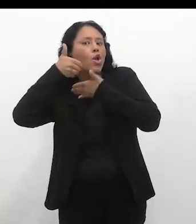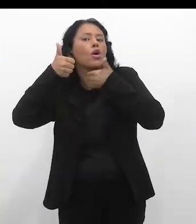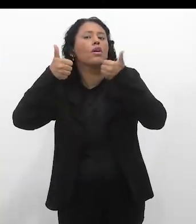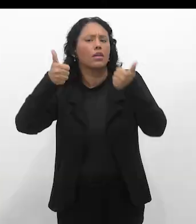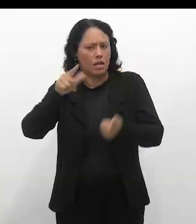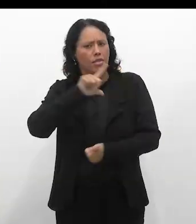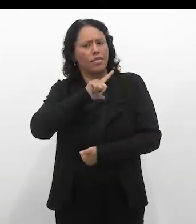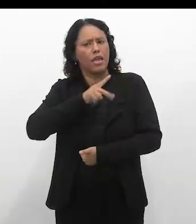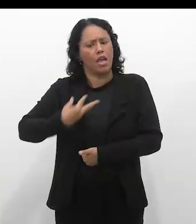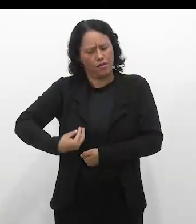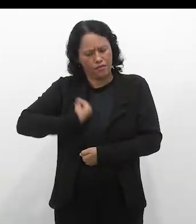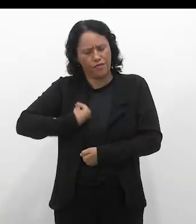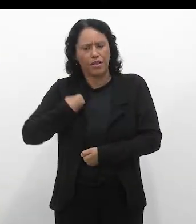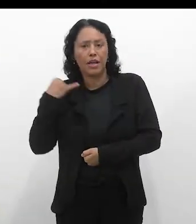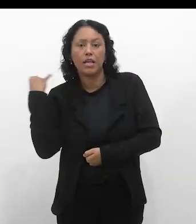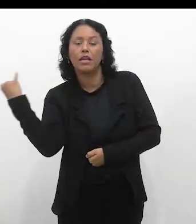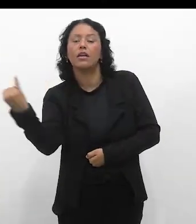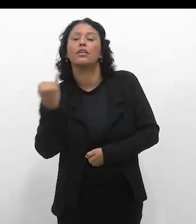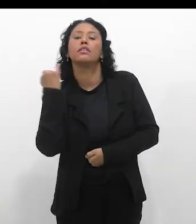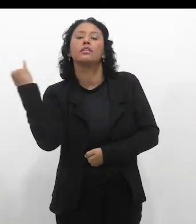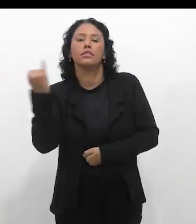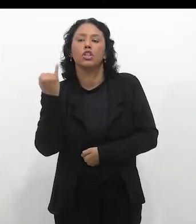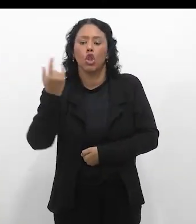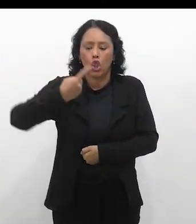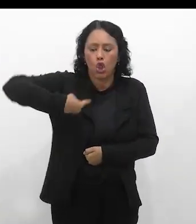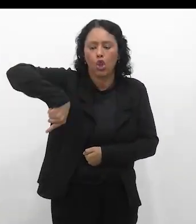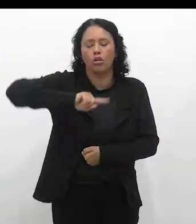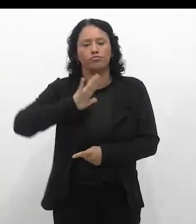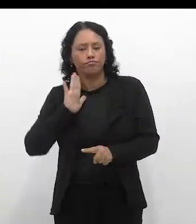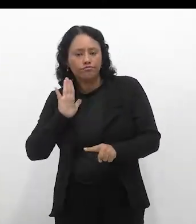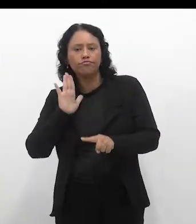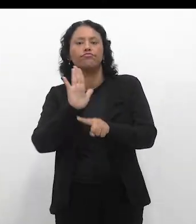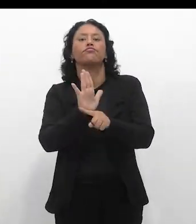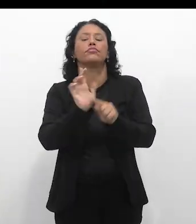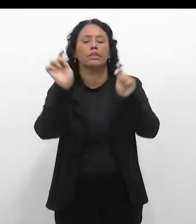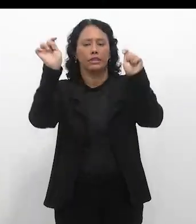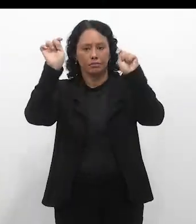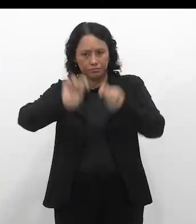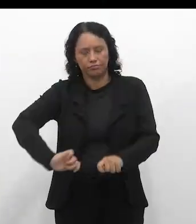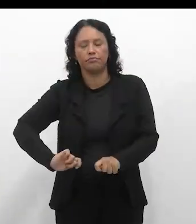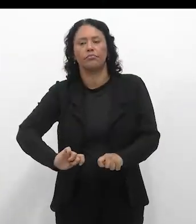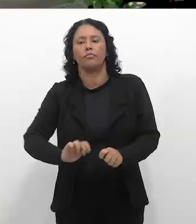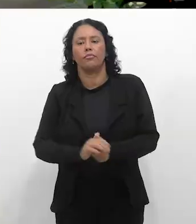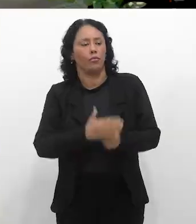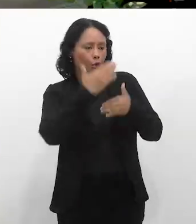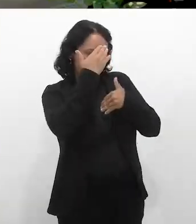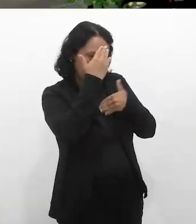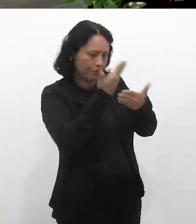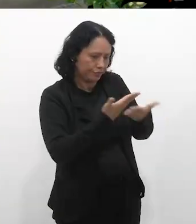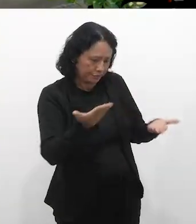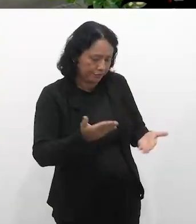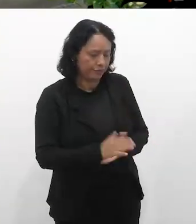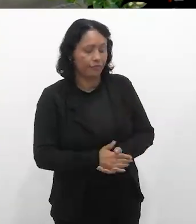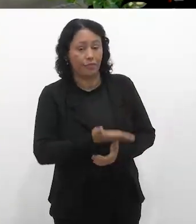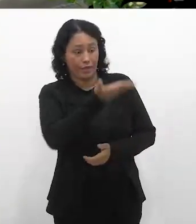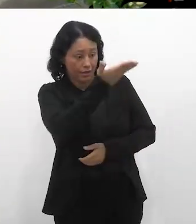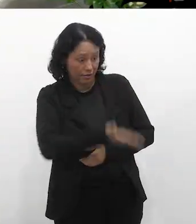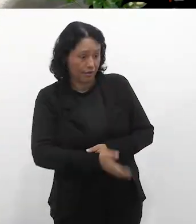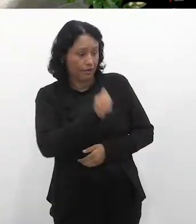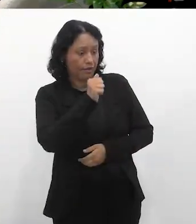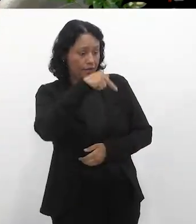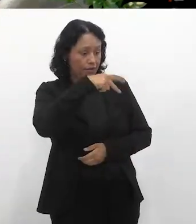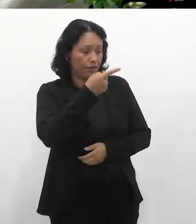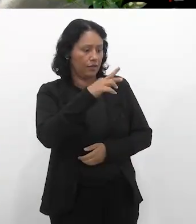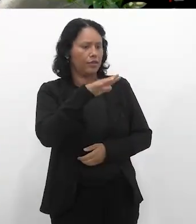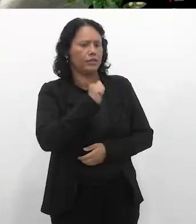mas tem como melhorar a vida. E é isso que é importante. A gente tem como ajudar. Muito obrigada mais uma vez. Não, eu que